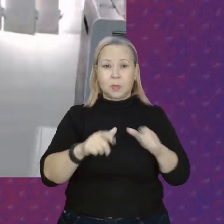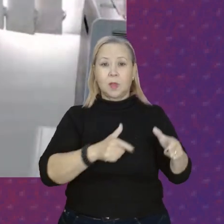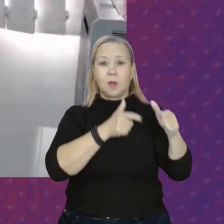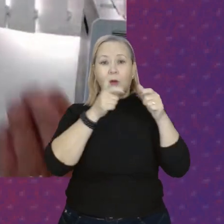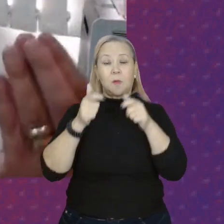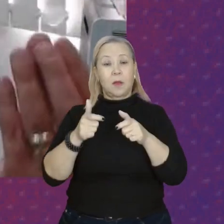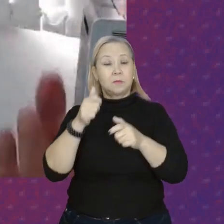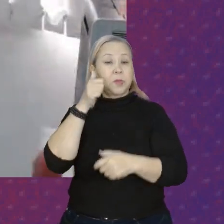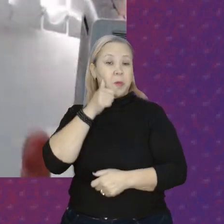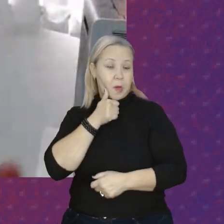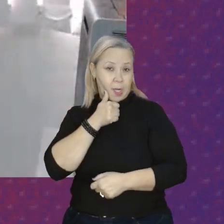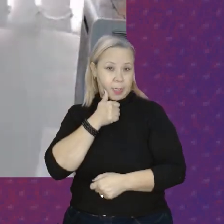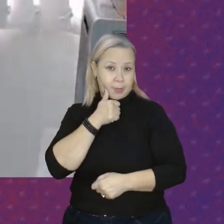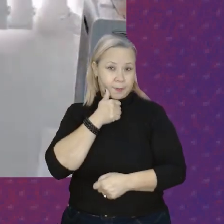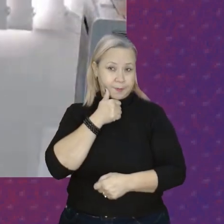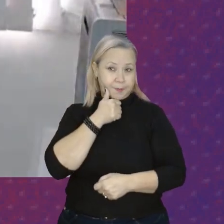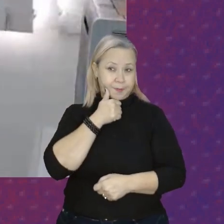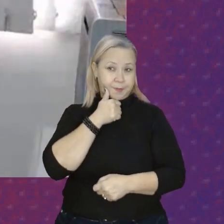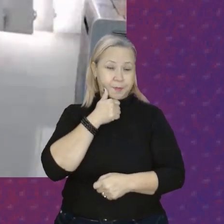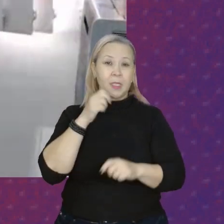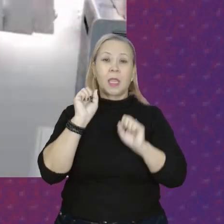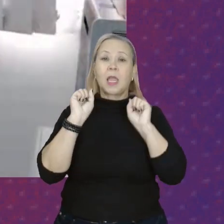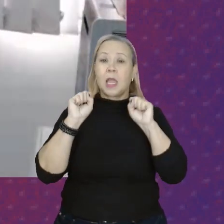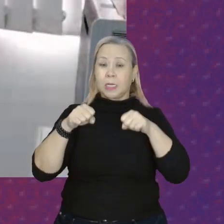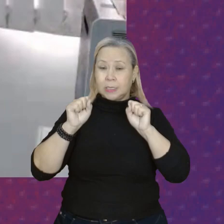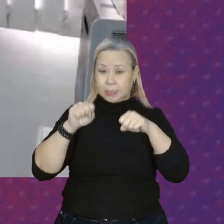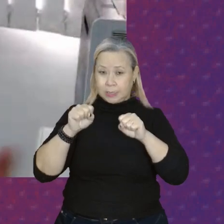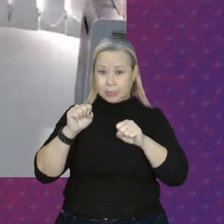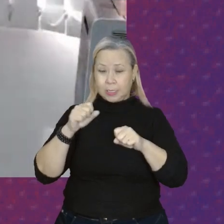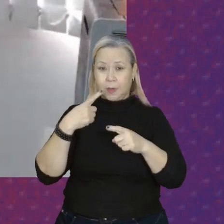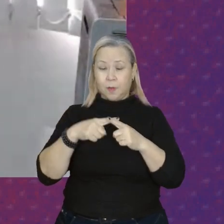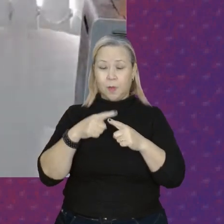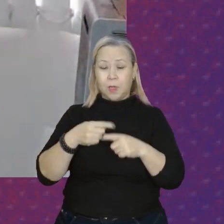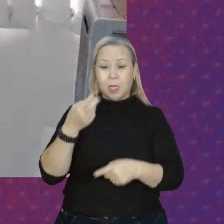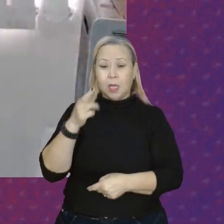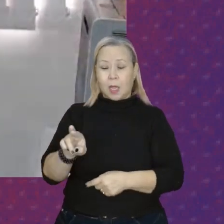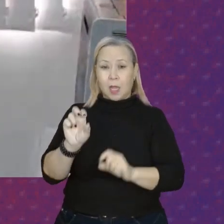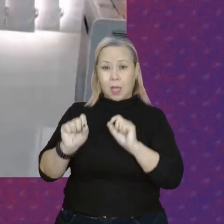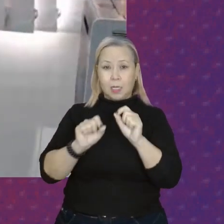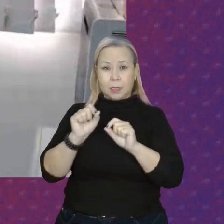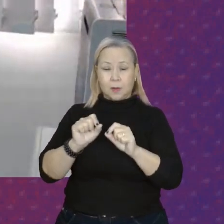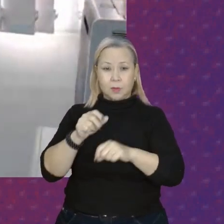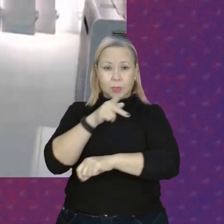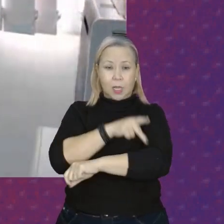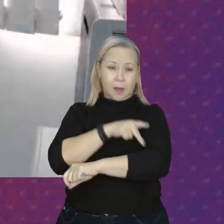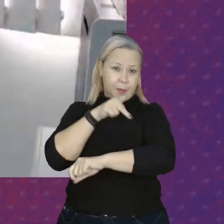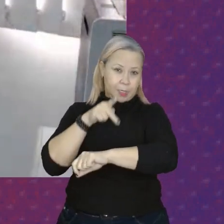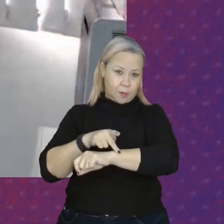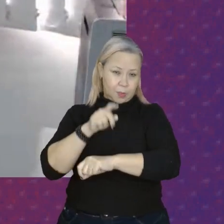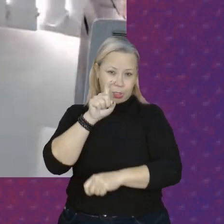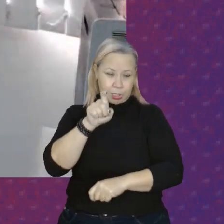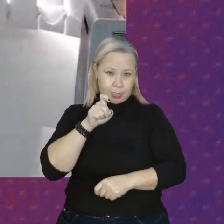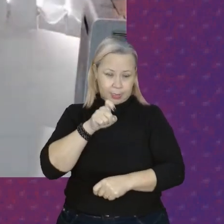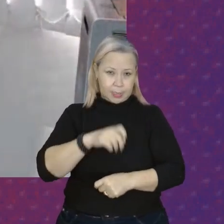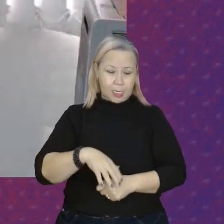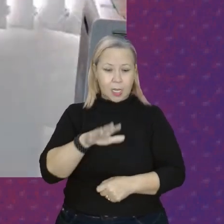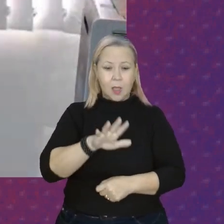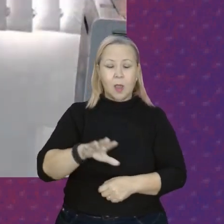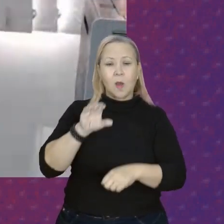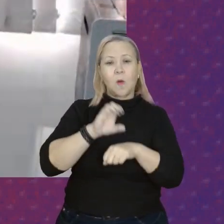mulheres. Sim, porque também, em razão de a pedagogia ser um